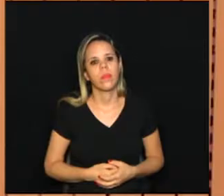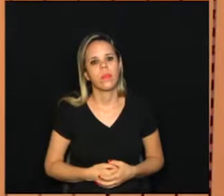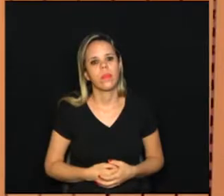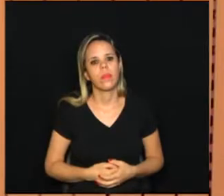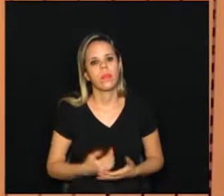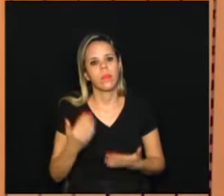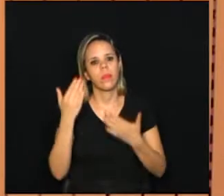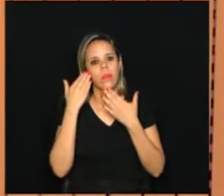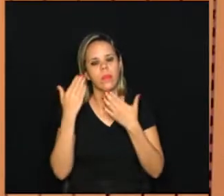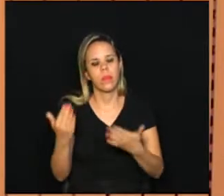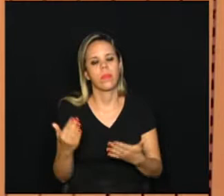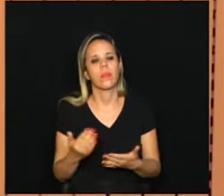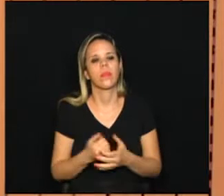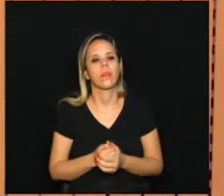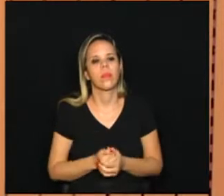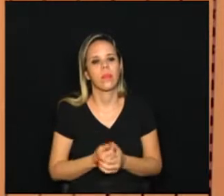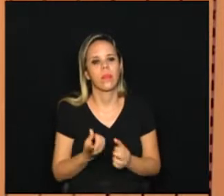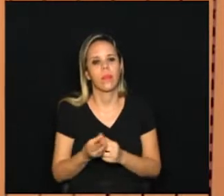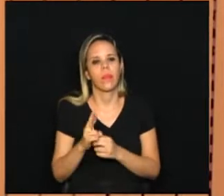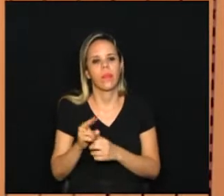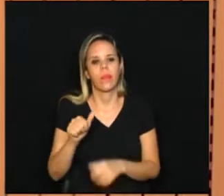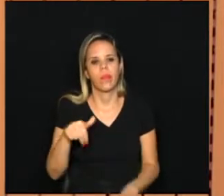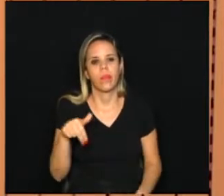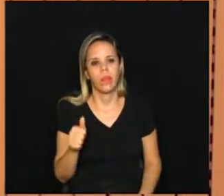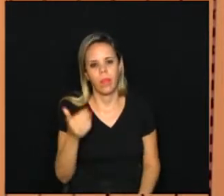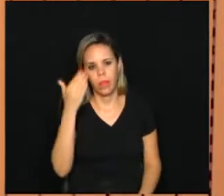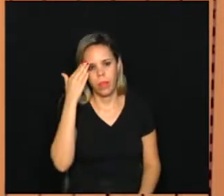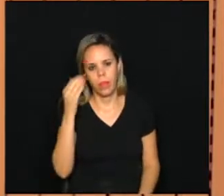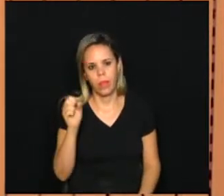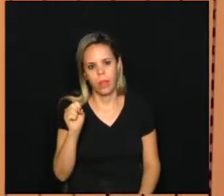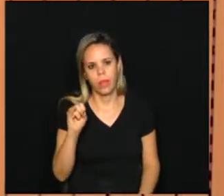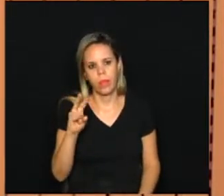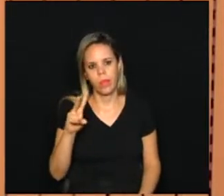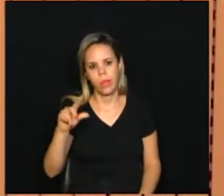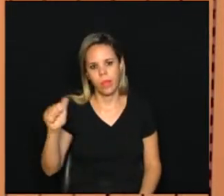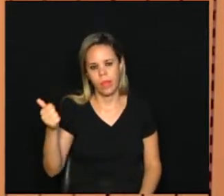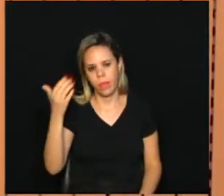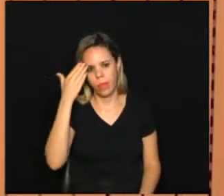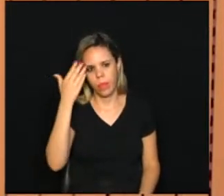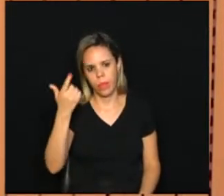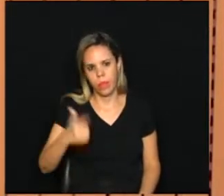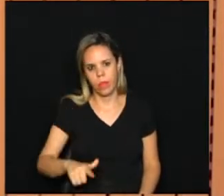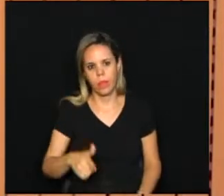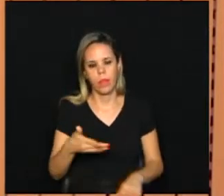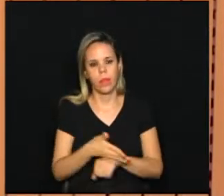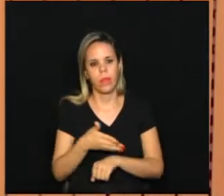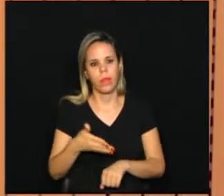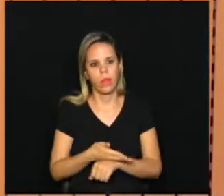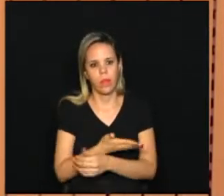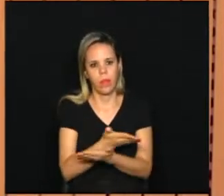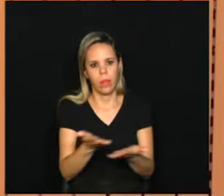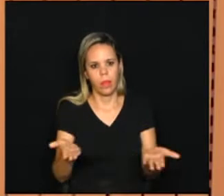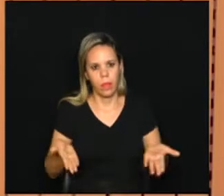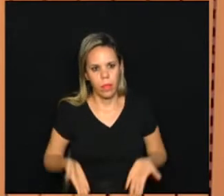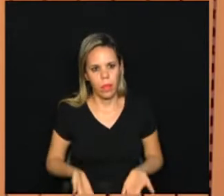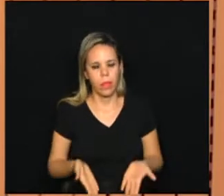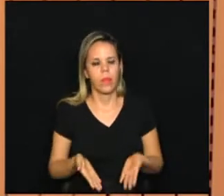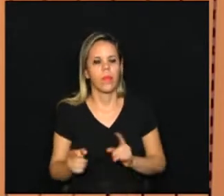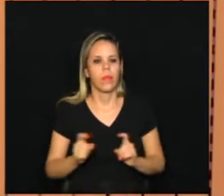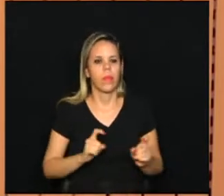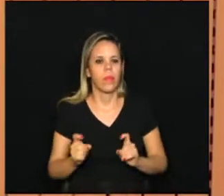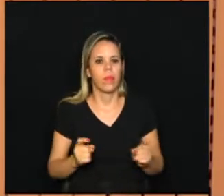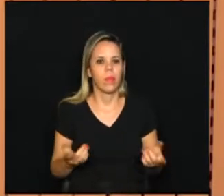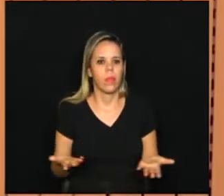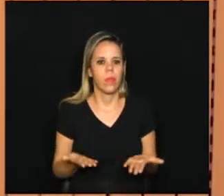Muitíssimo obrigada, doutora Ana, muitíssimo obrigada, doutora Silvia. Eu quero agradecer mais uma vez a participação de vocês aqui